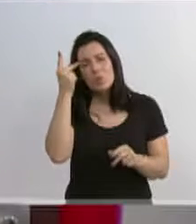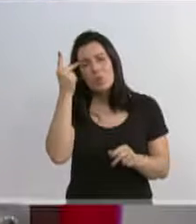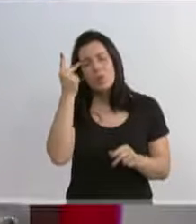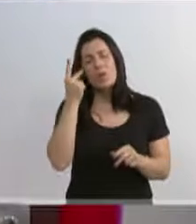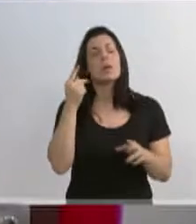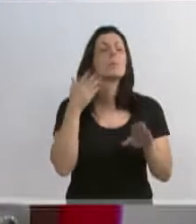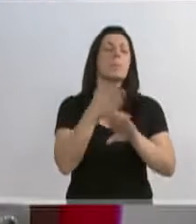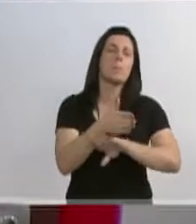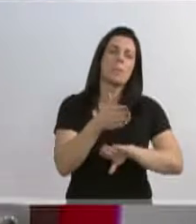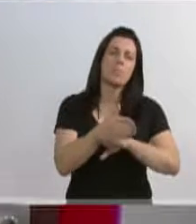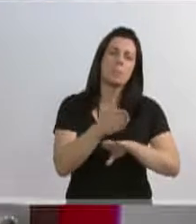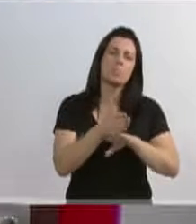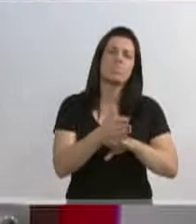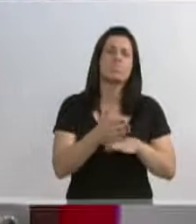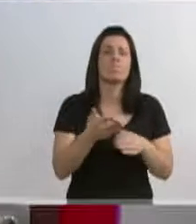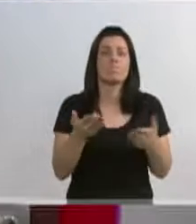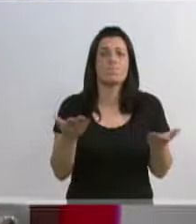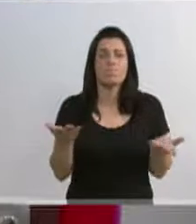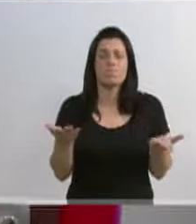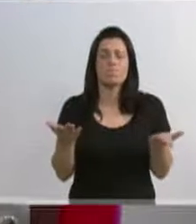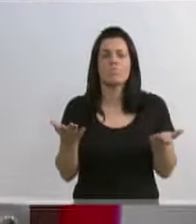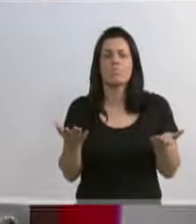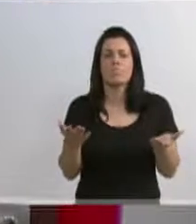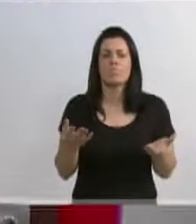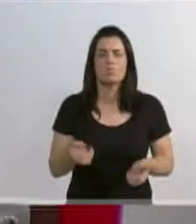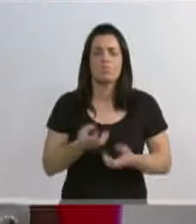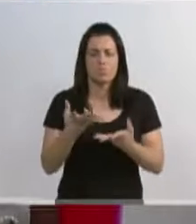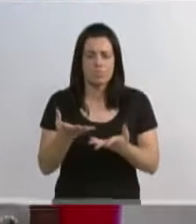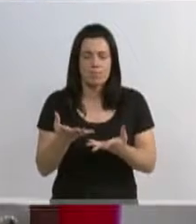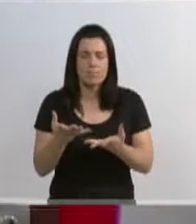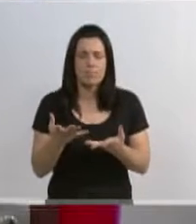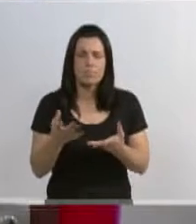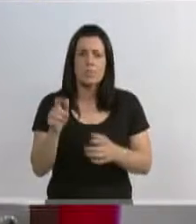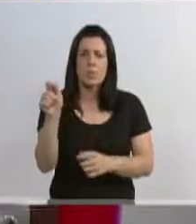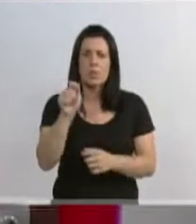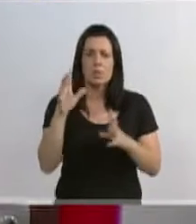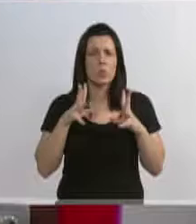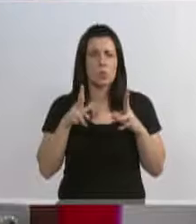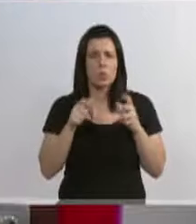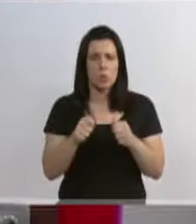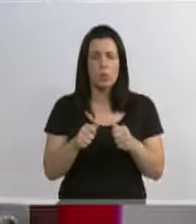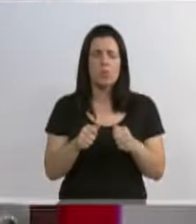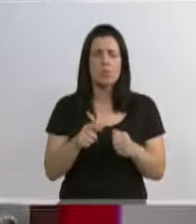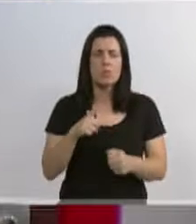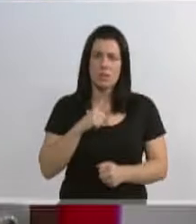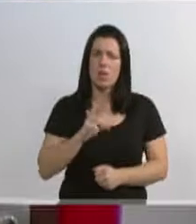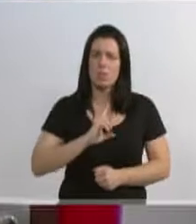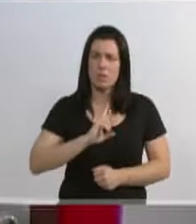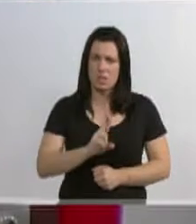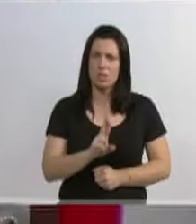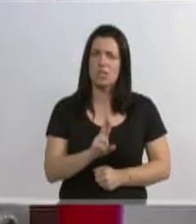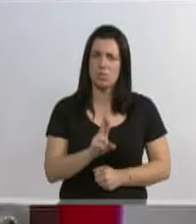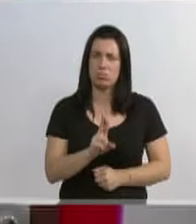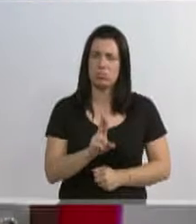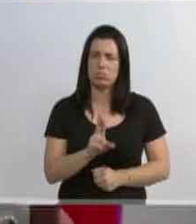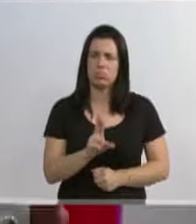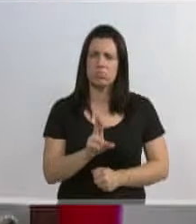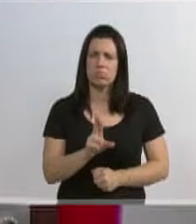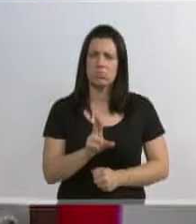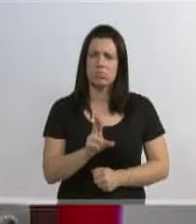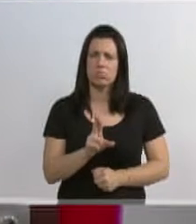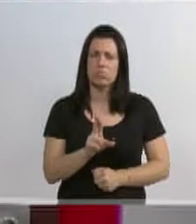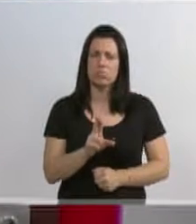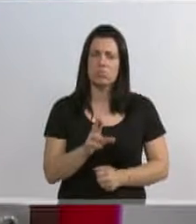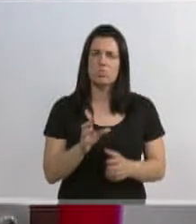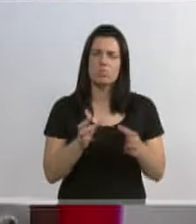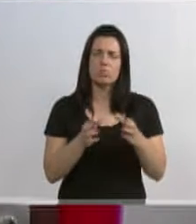lá participam. Eu quero dizer que as associações, todas elas já estão representadas.